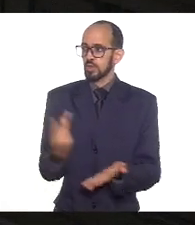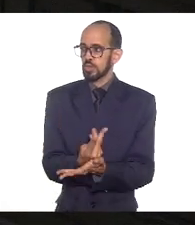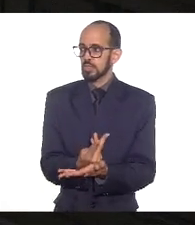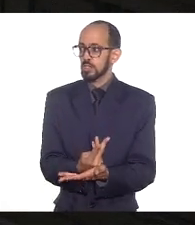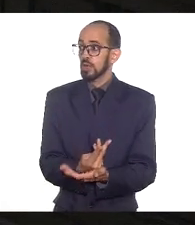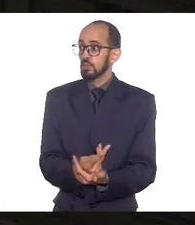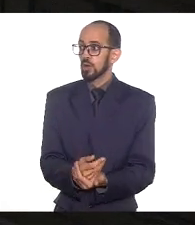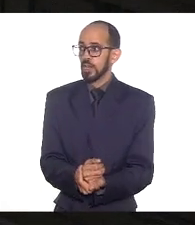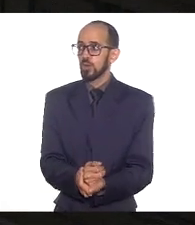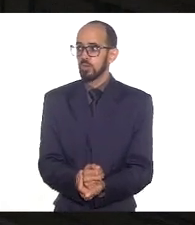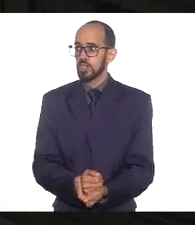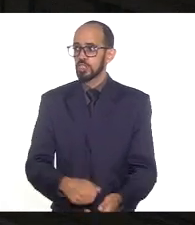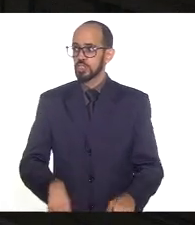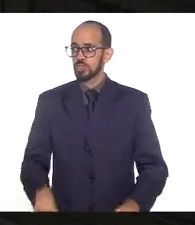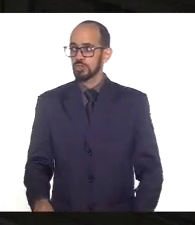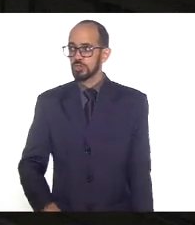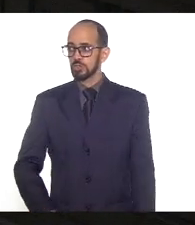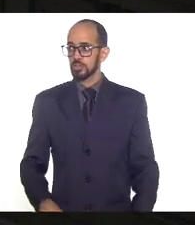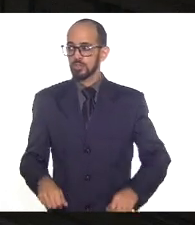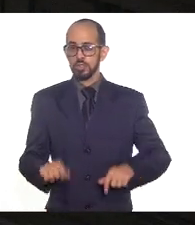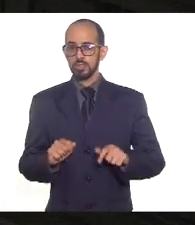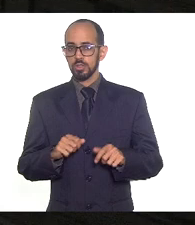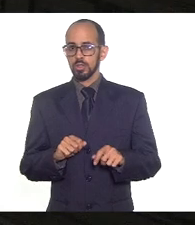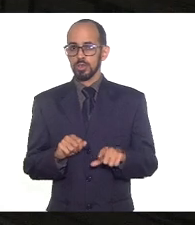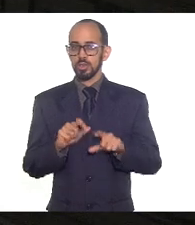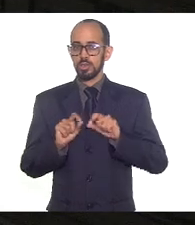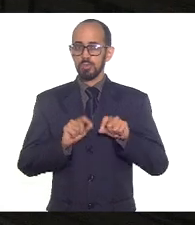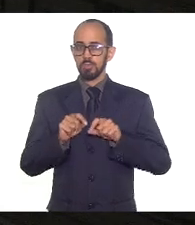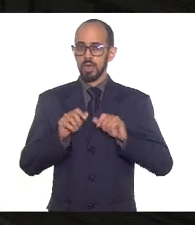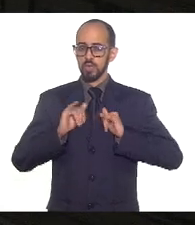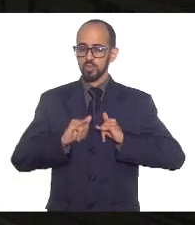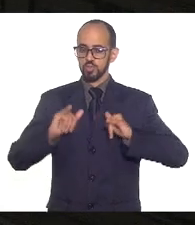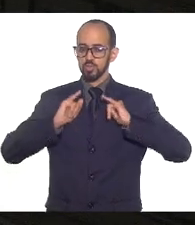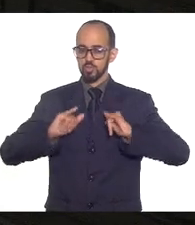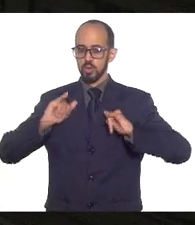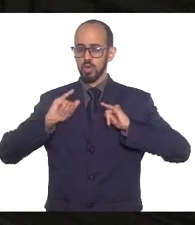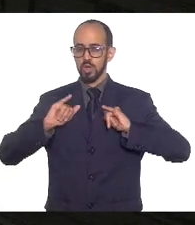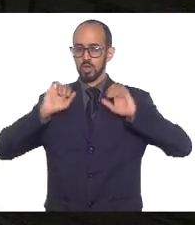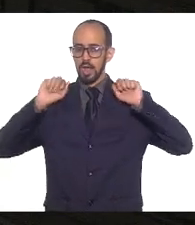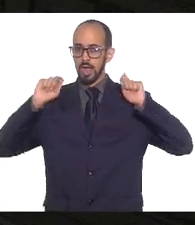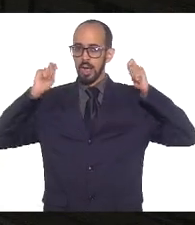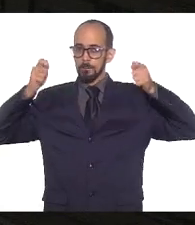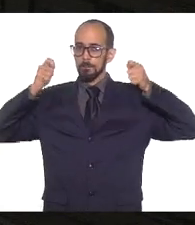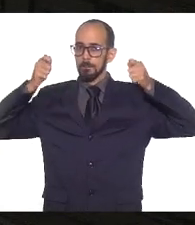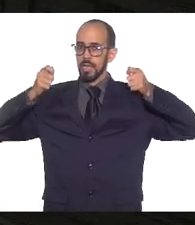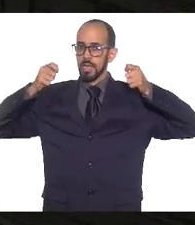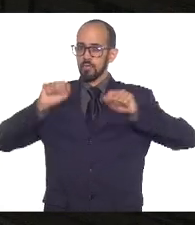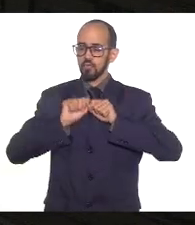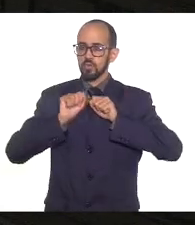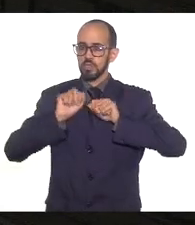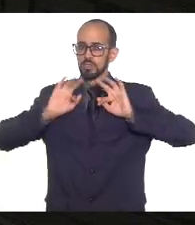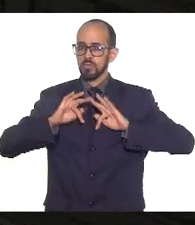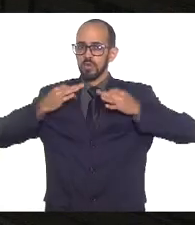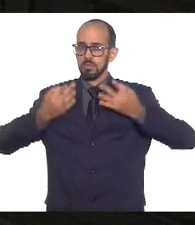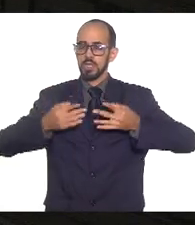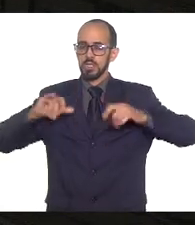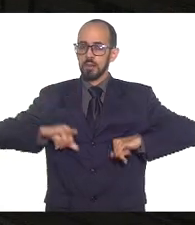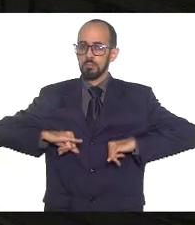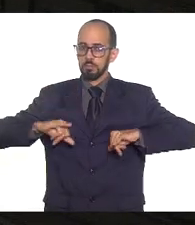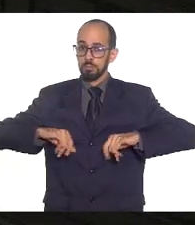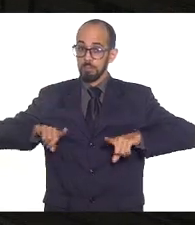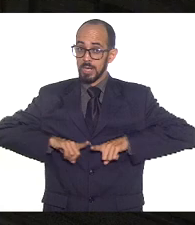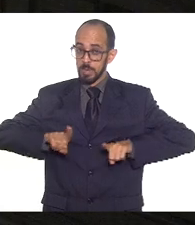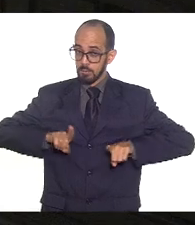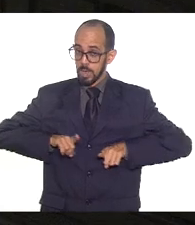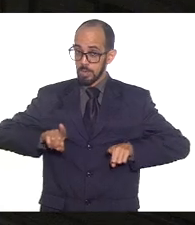corriqueiros e tem um slogan da campanha que foi feita pela família de Joana feita pela sua prima